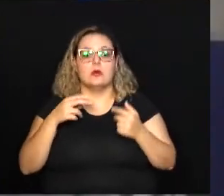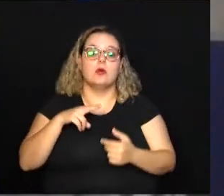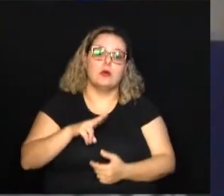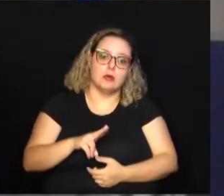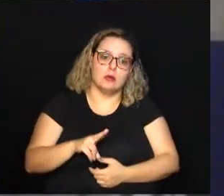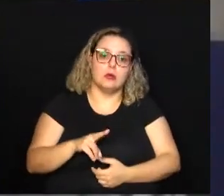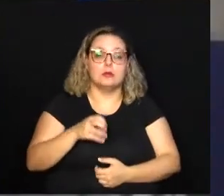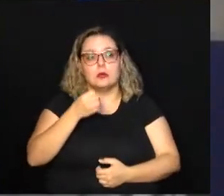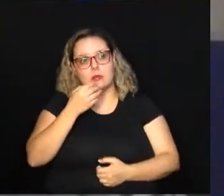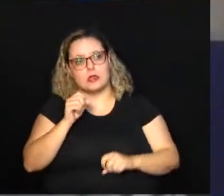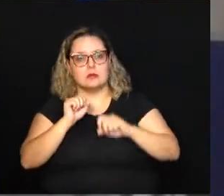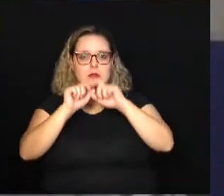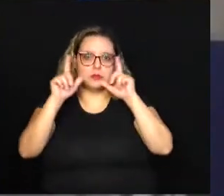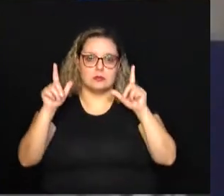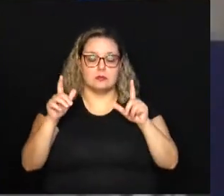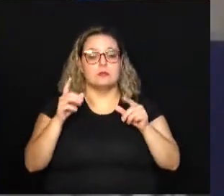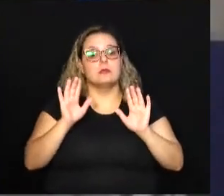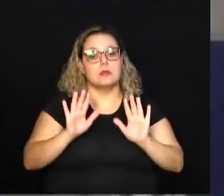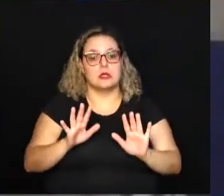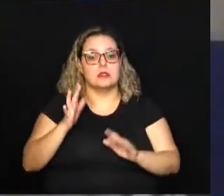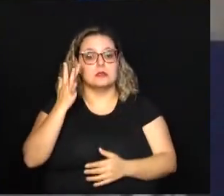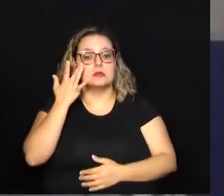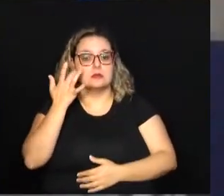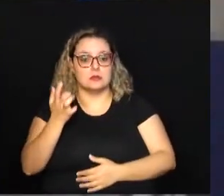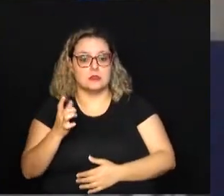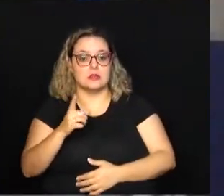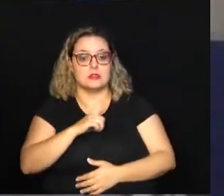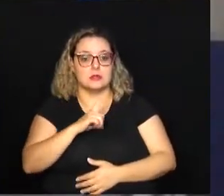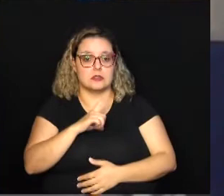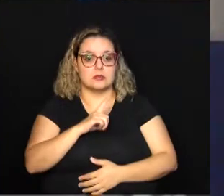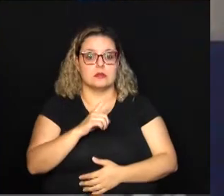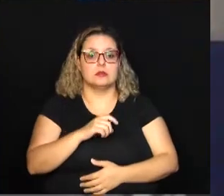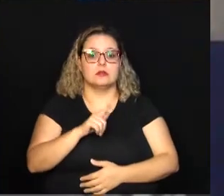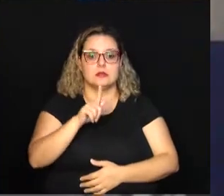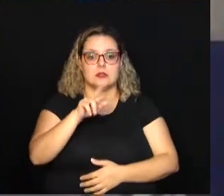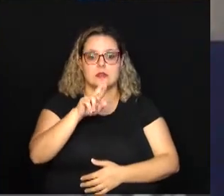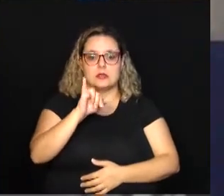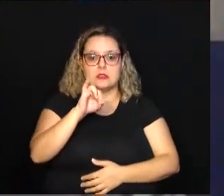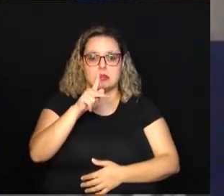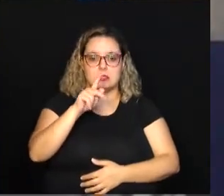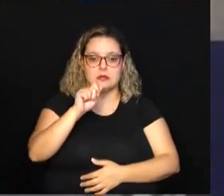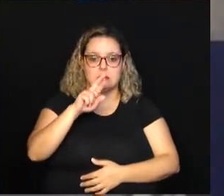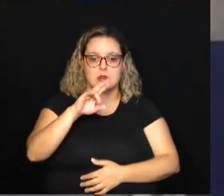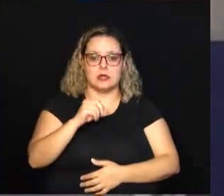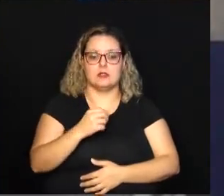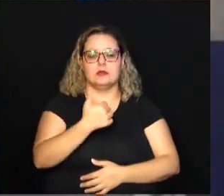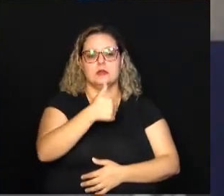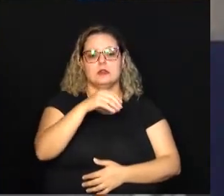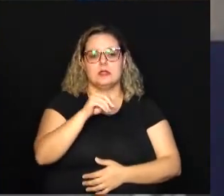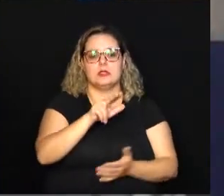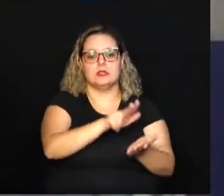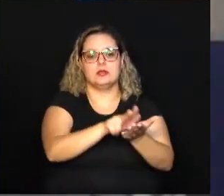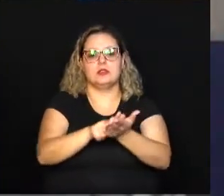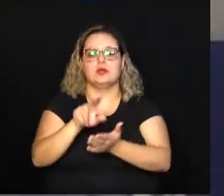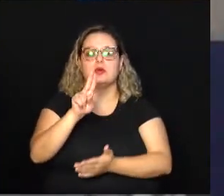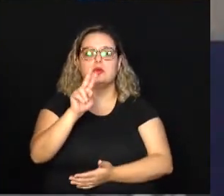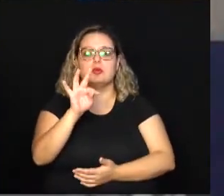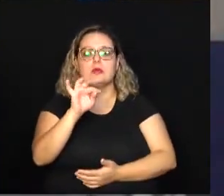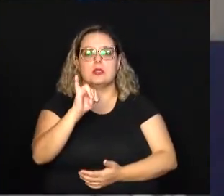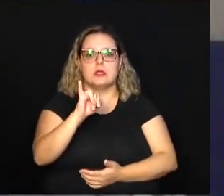de dia. Mas amanhã nós teremos o gripário, 10 leitos de UTI e 12 de